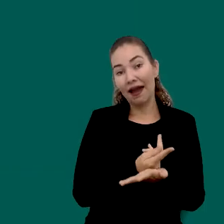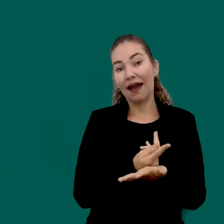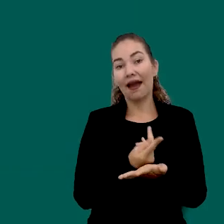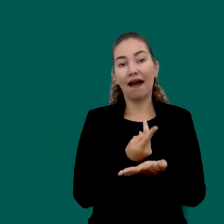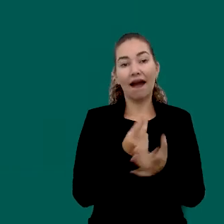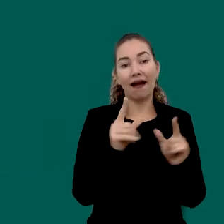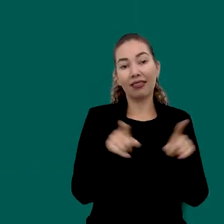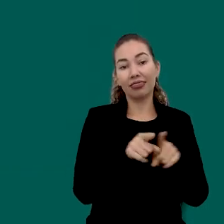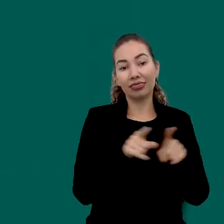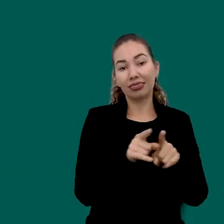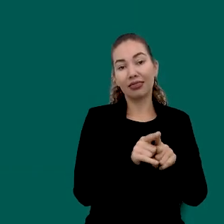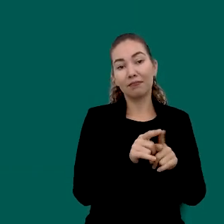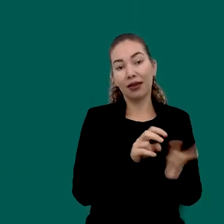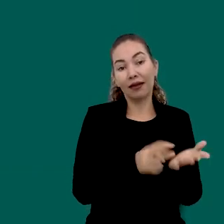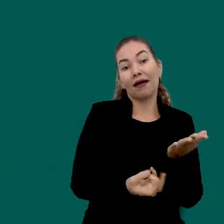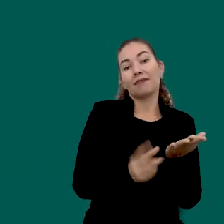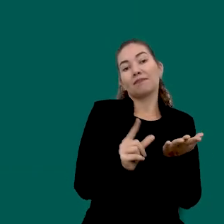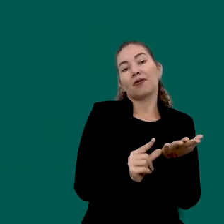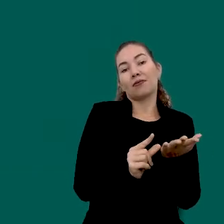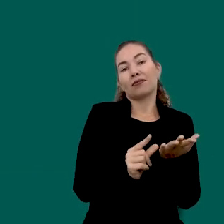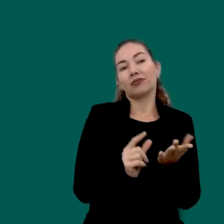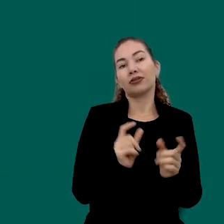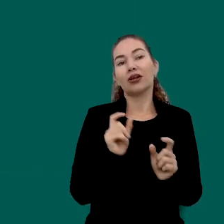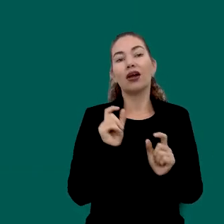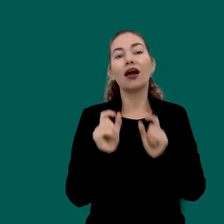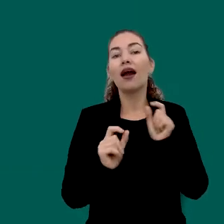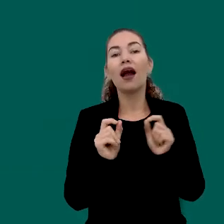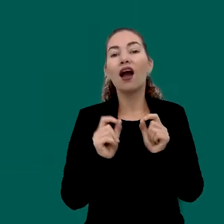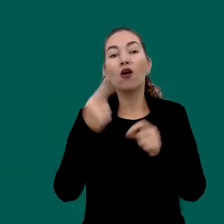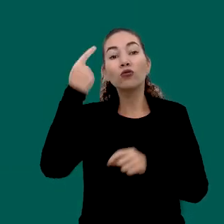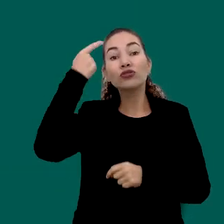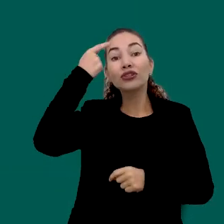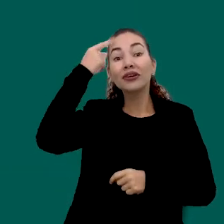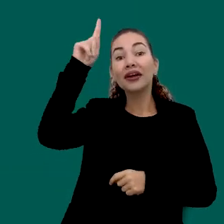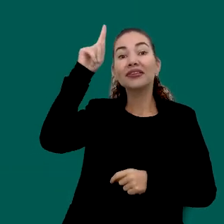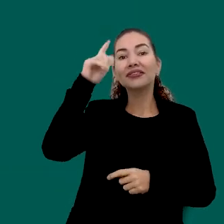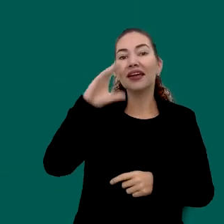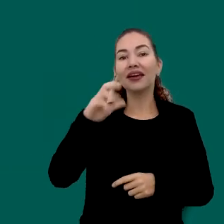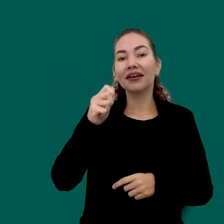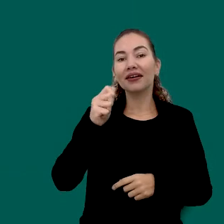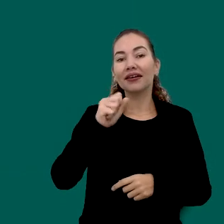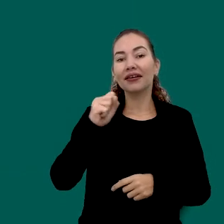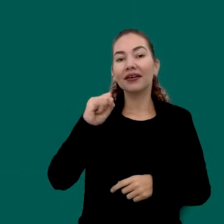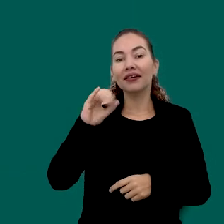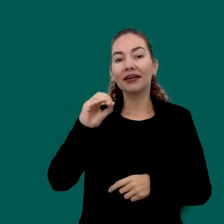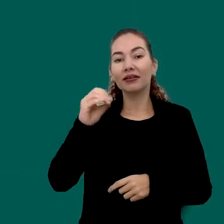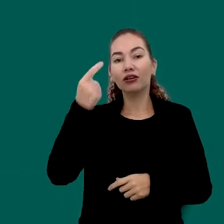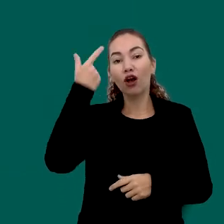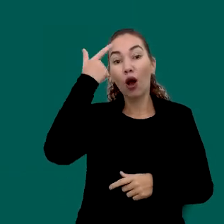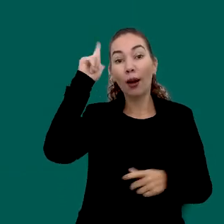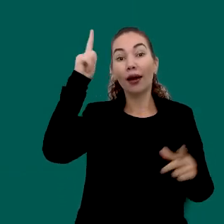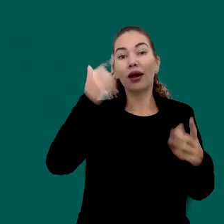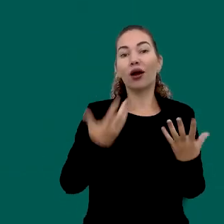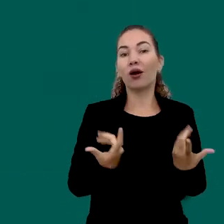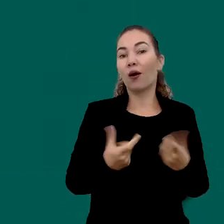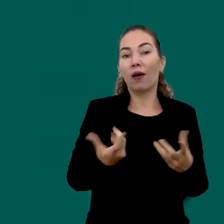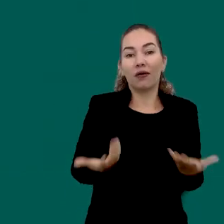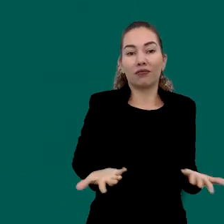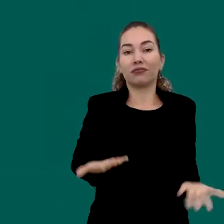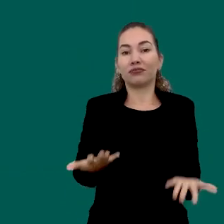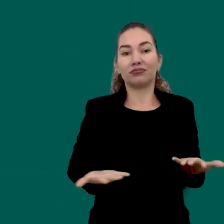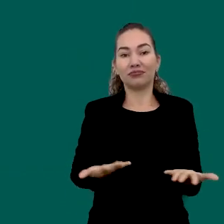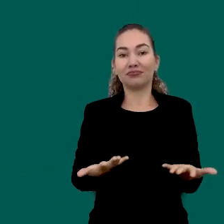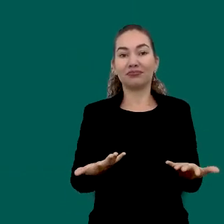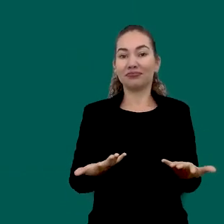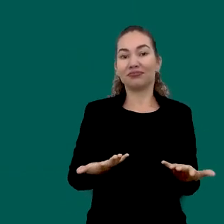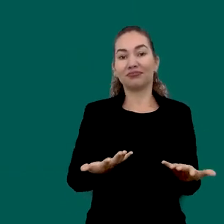muito certo, né? O tombo é menor. Cássio, da onde é que veio a ideia? Porque essa ideia, ela parte de algum lugar. A gente,